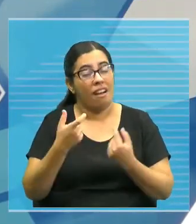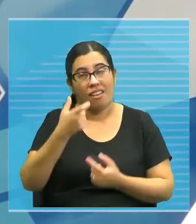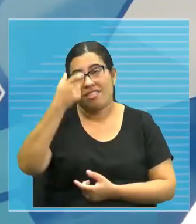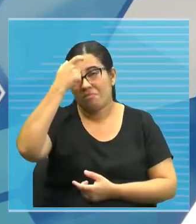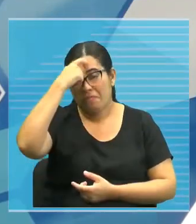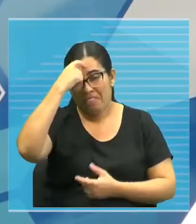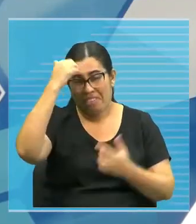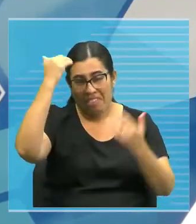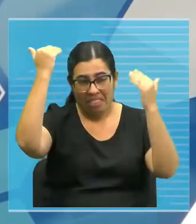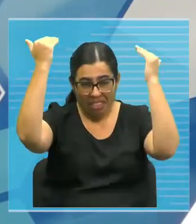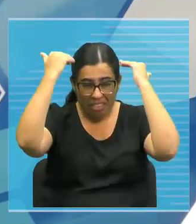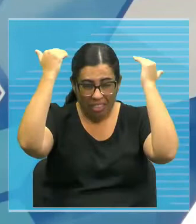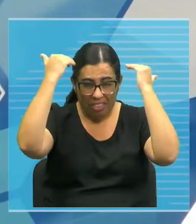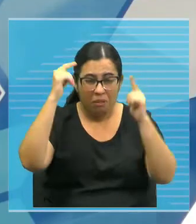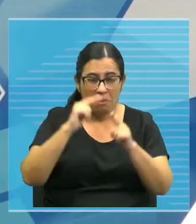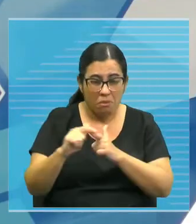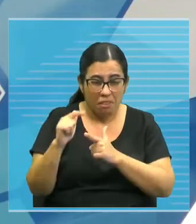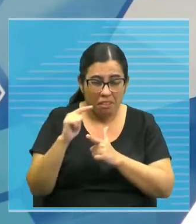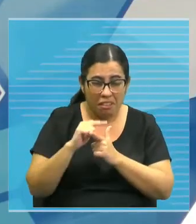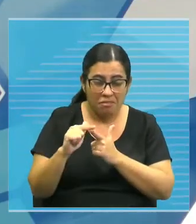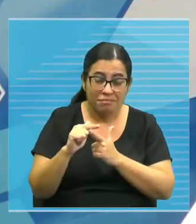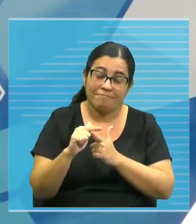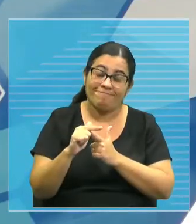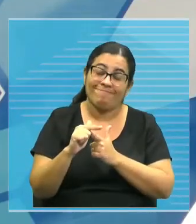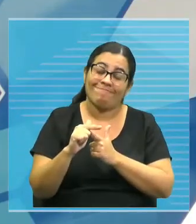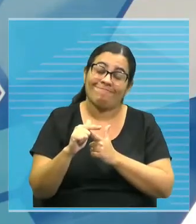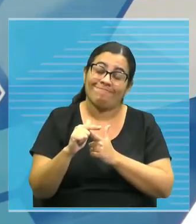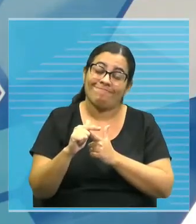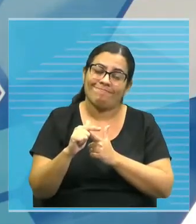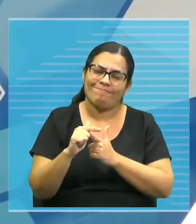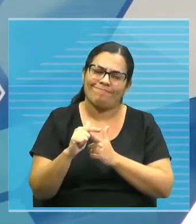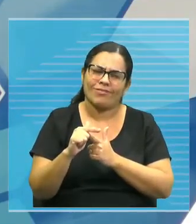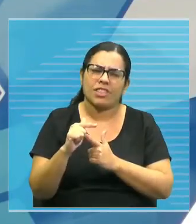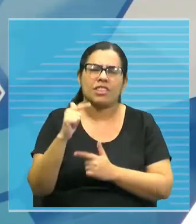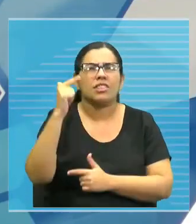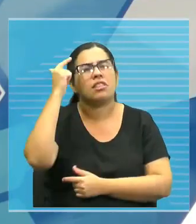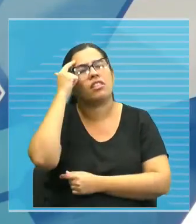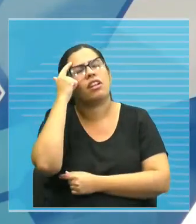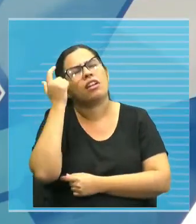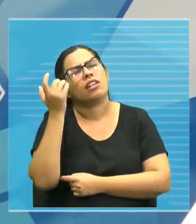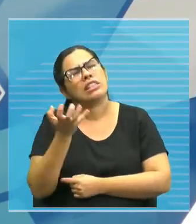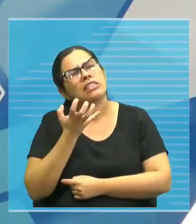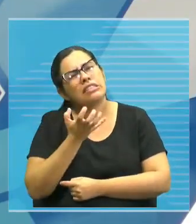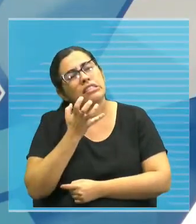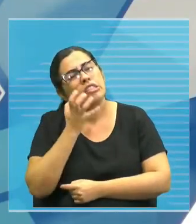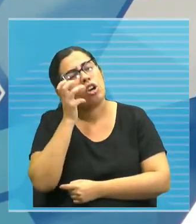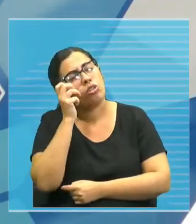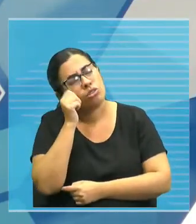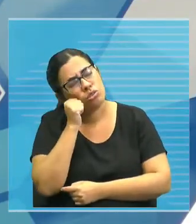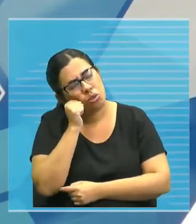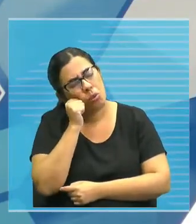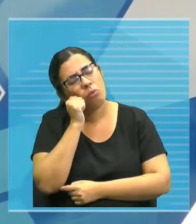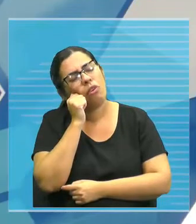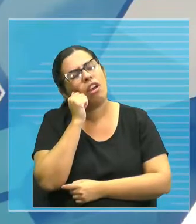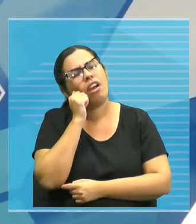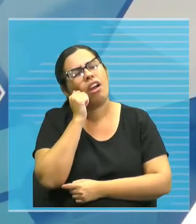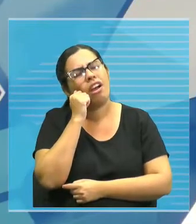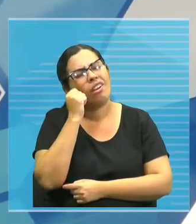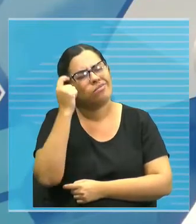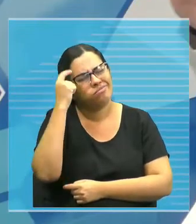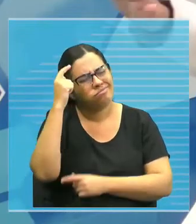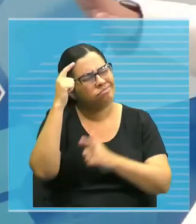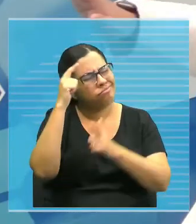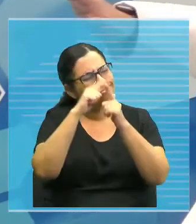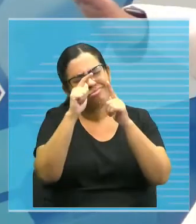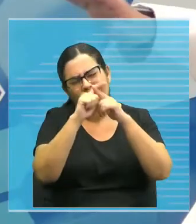meu irmão, que você até pensa em dormir para tentar fazer com que aquele